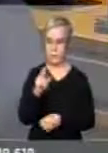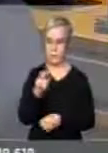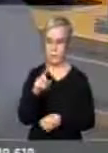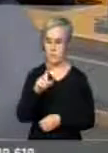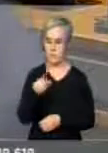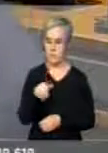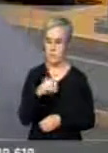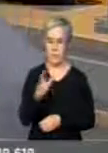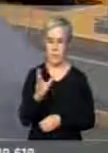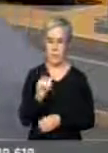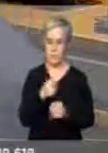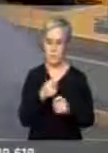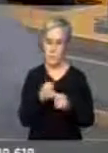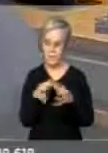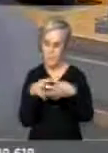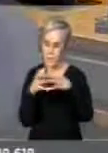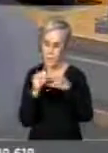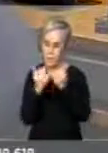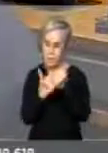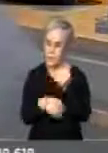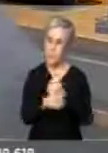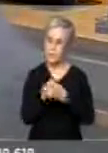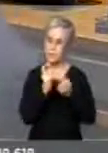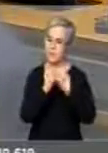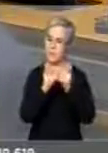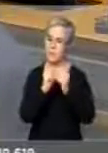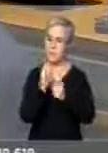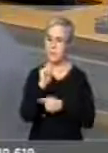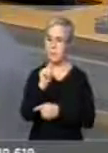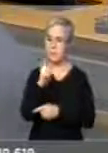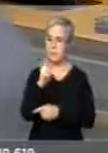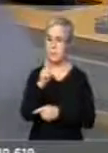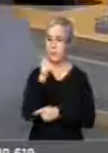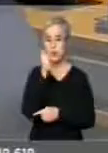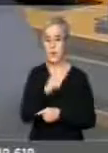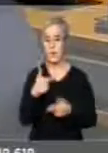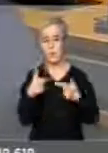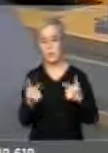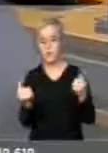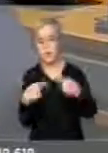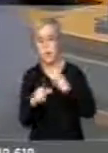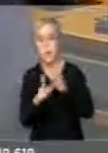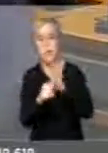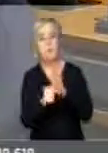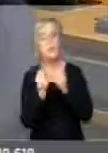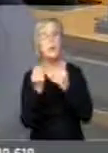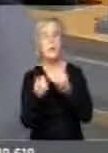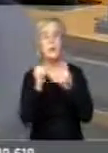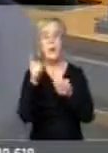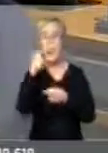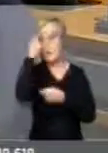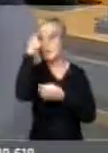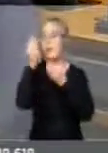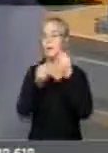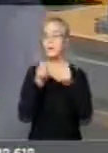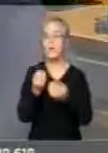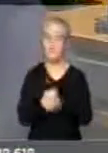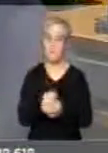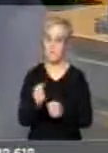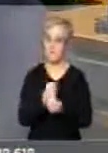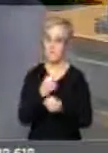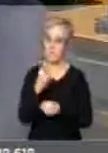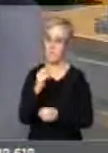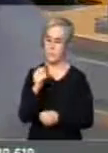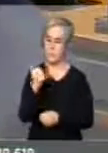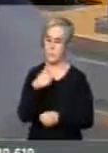aparelho administrativo, a CGU para o efetivo combate à corrupção? Qual é a ideia? Em 2012 houve a